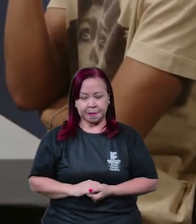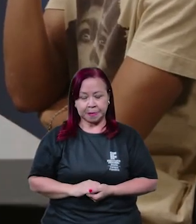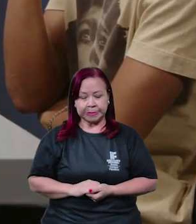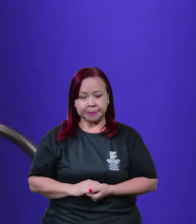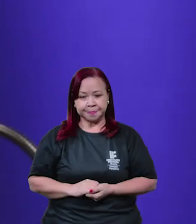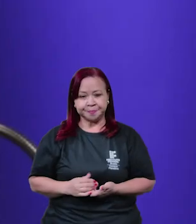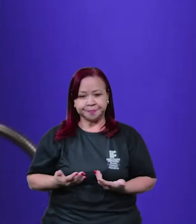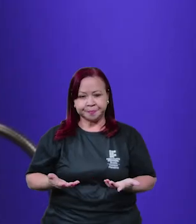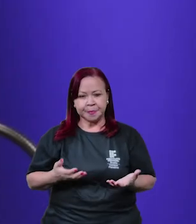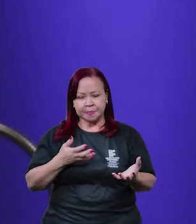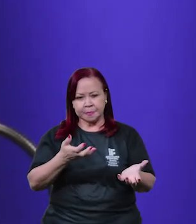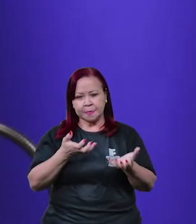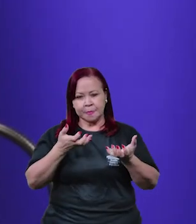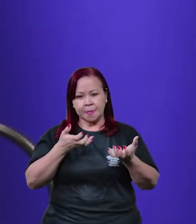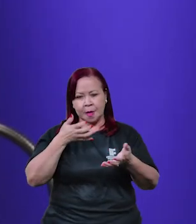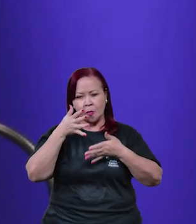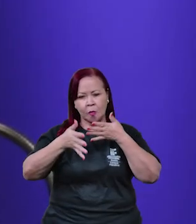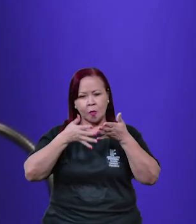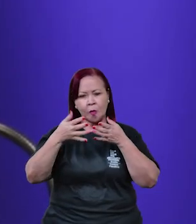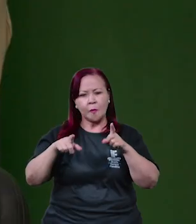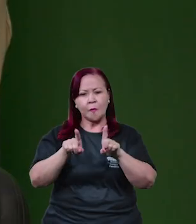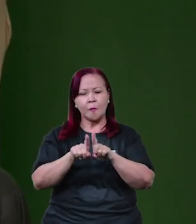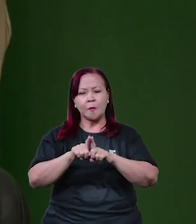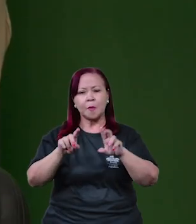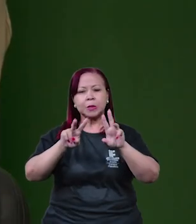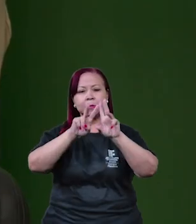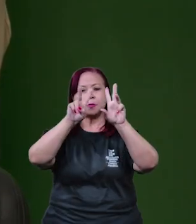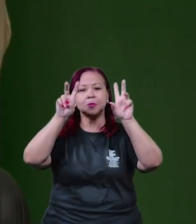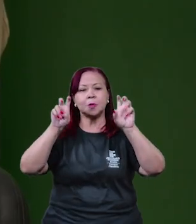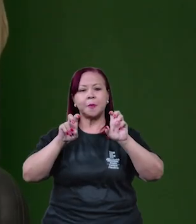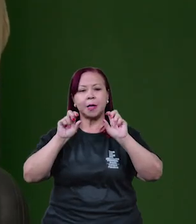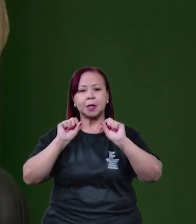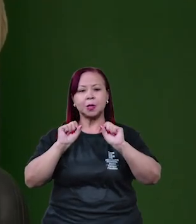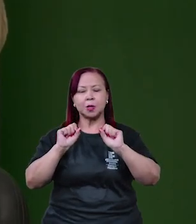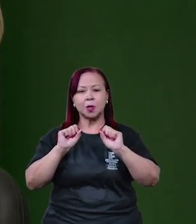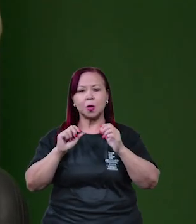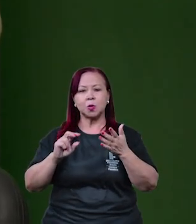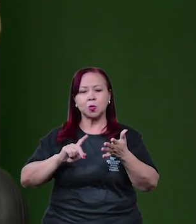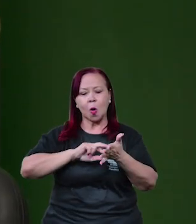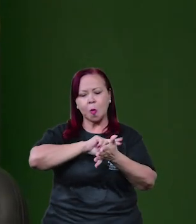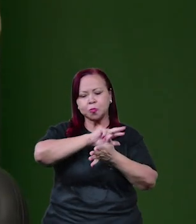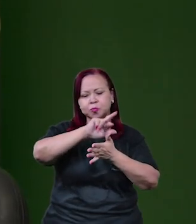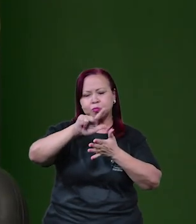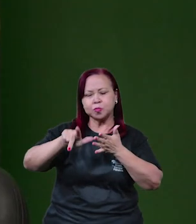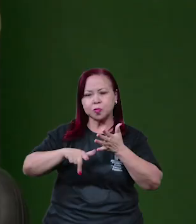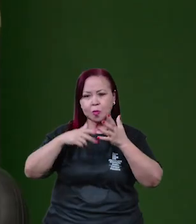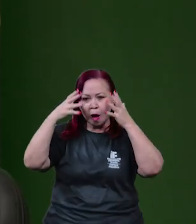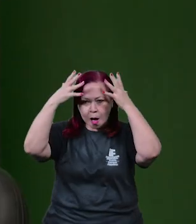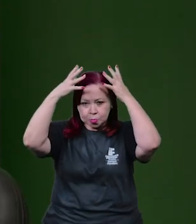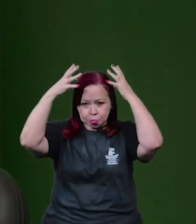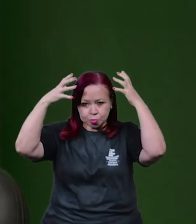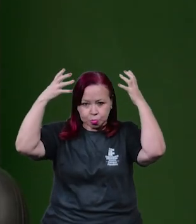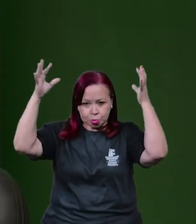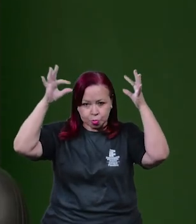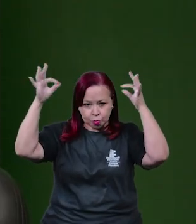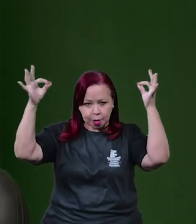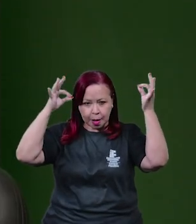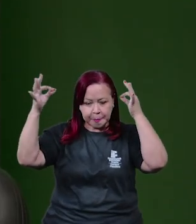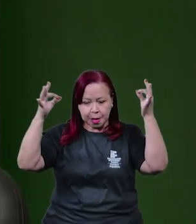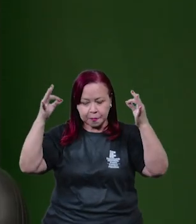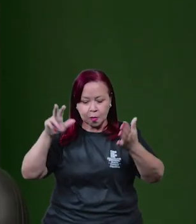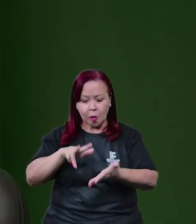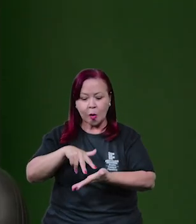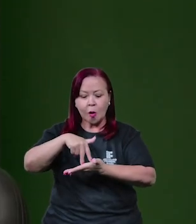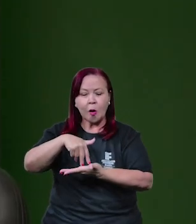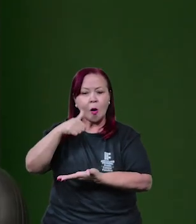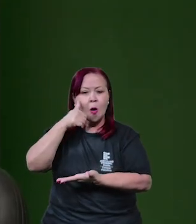E, bom, eu queria falar também sobre a versatilidade do cabelo, principalmente no lugar das mulheres negras,